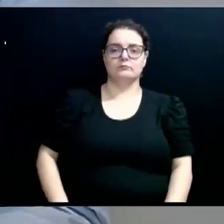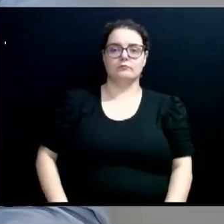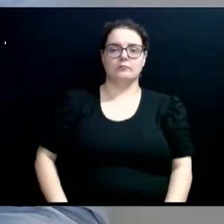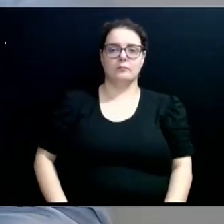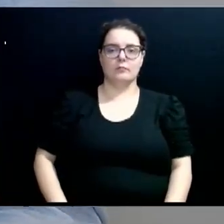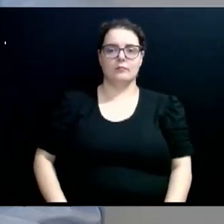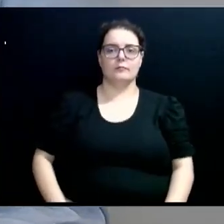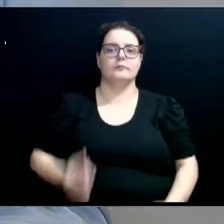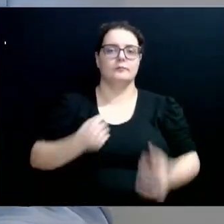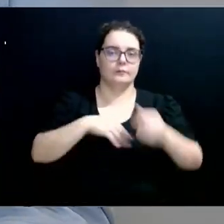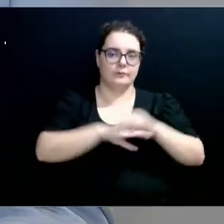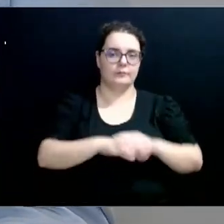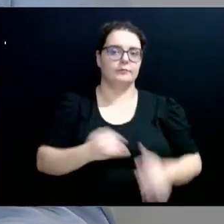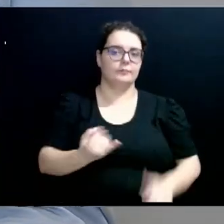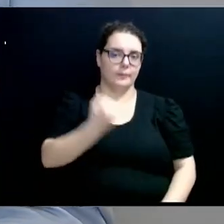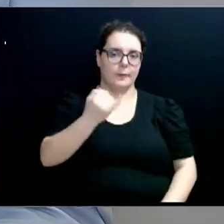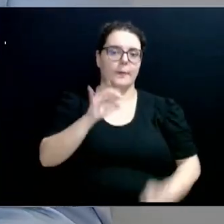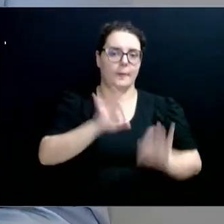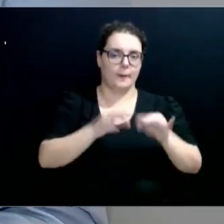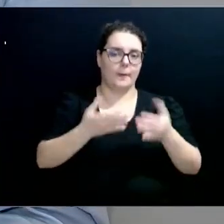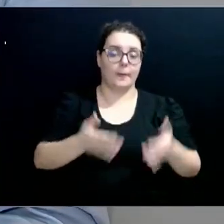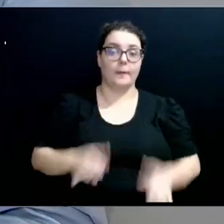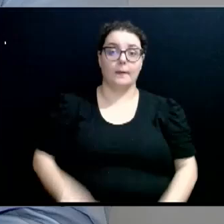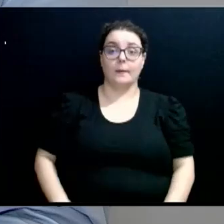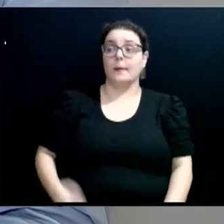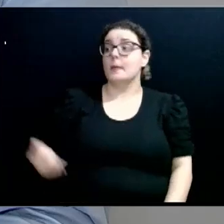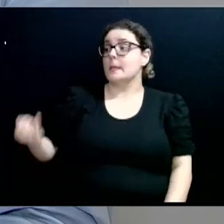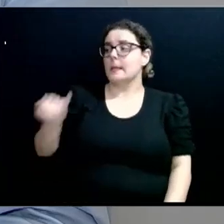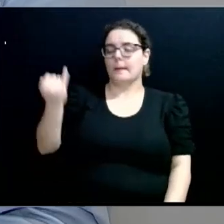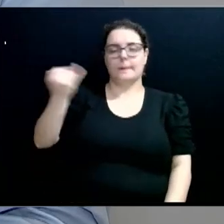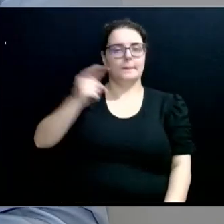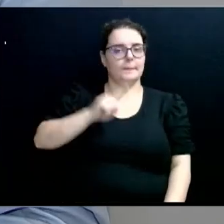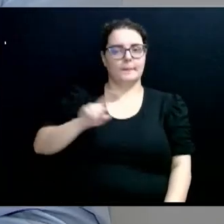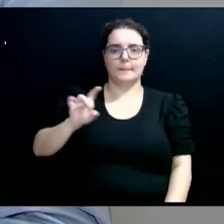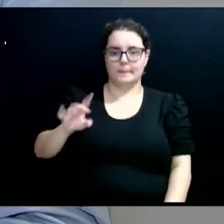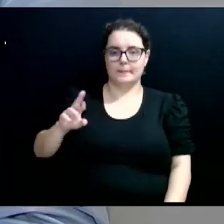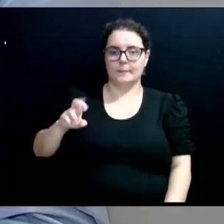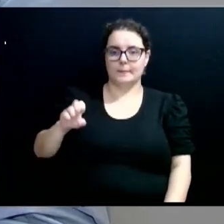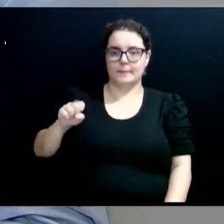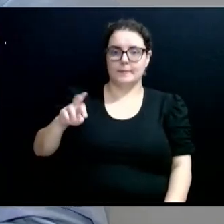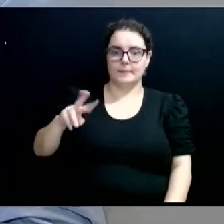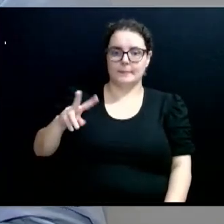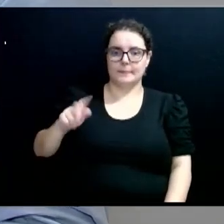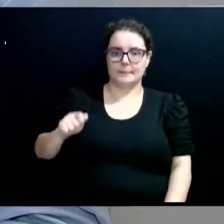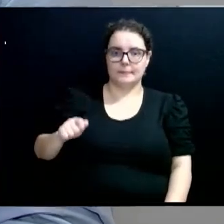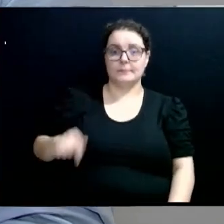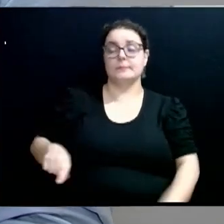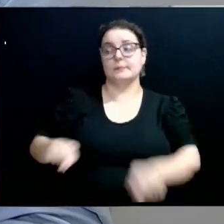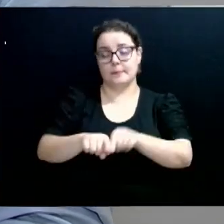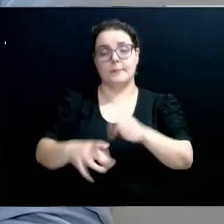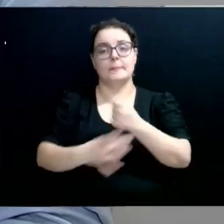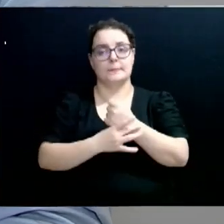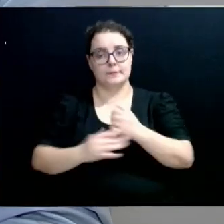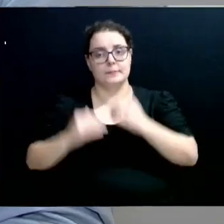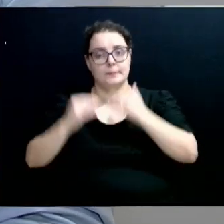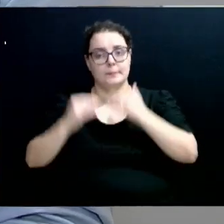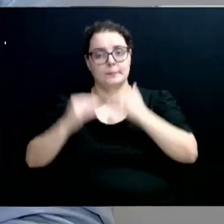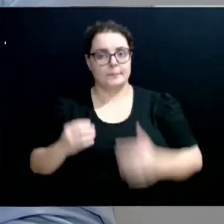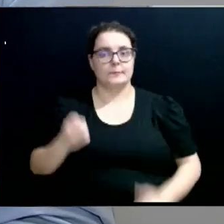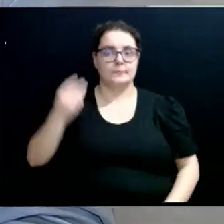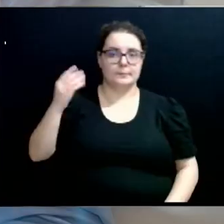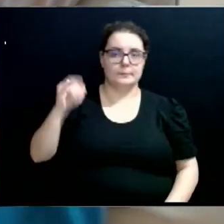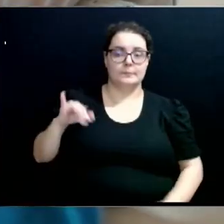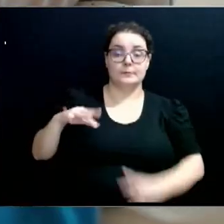cartão. A reserva de emergência também é interessante, né? Se planejar para isso, né? Fundamental, não só reserva, mas em muitos casos seguro,